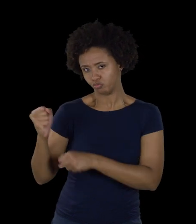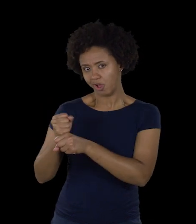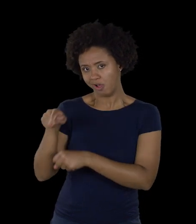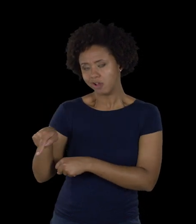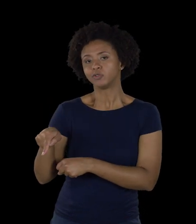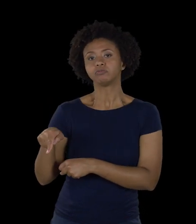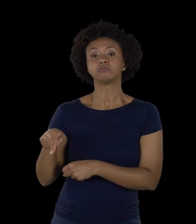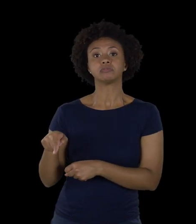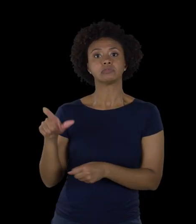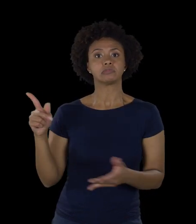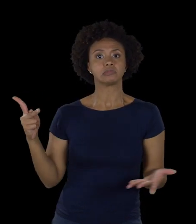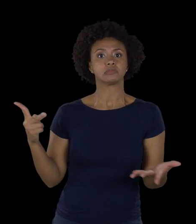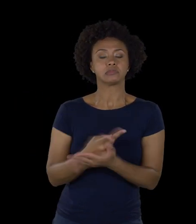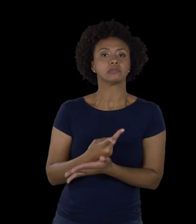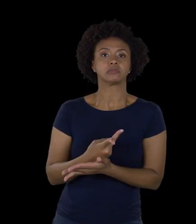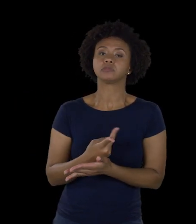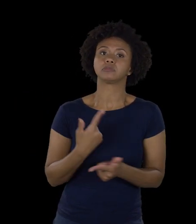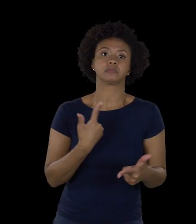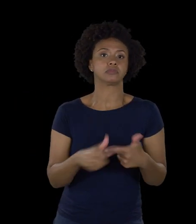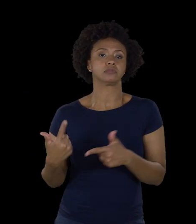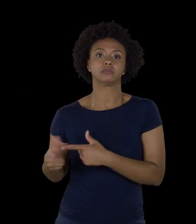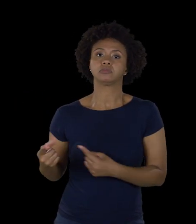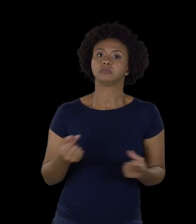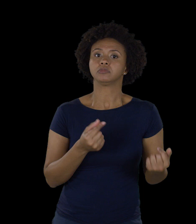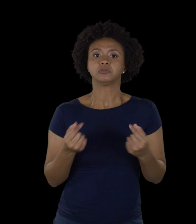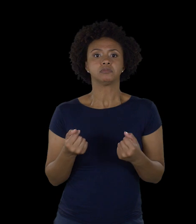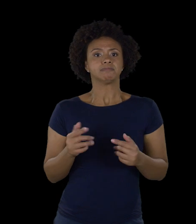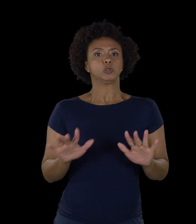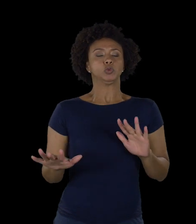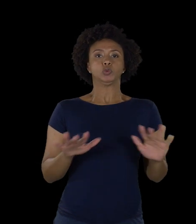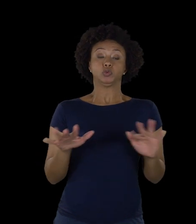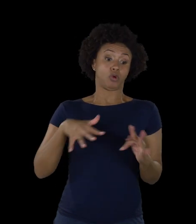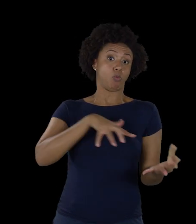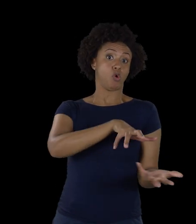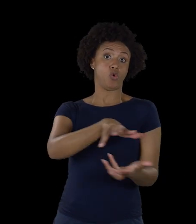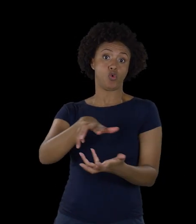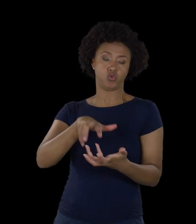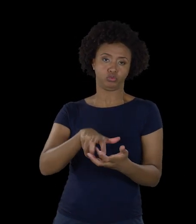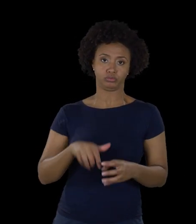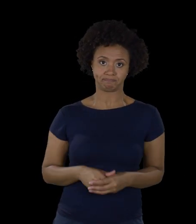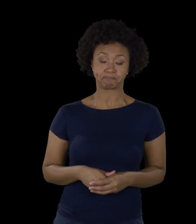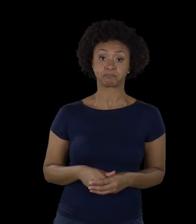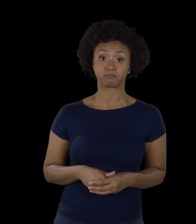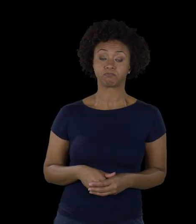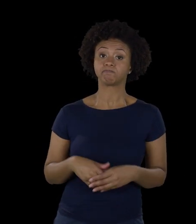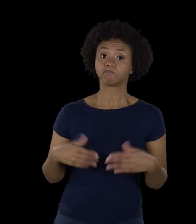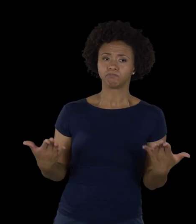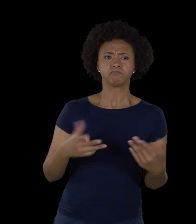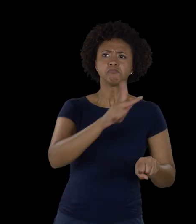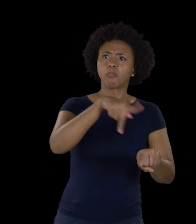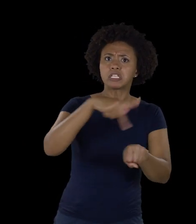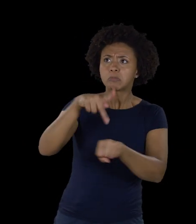principais economias em recessão. A partir dessa crise global em 2008, muitos